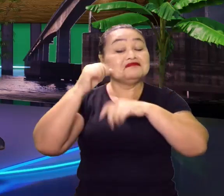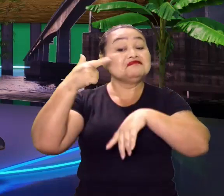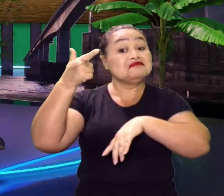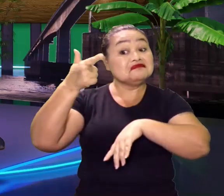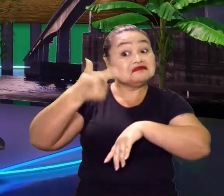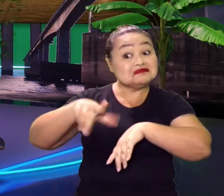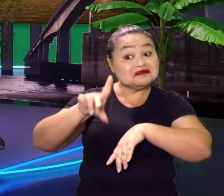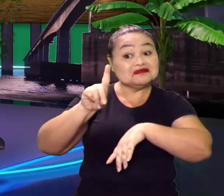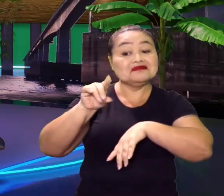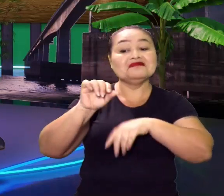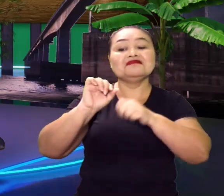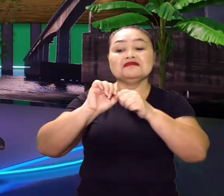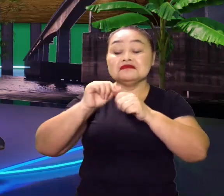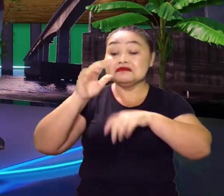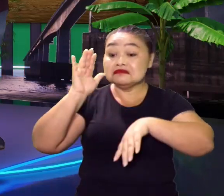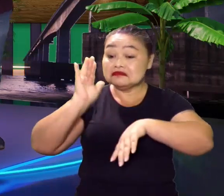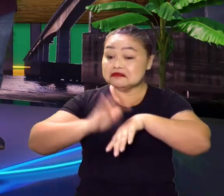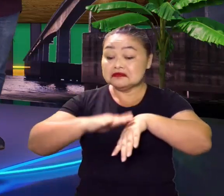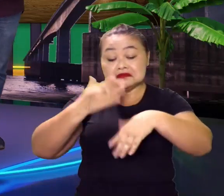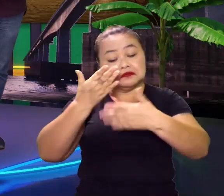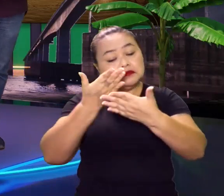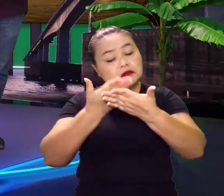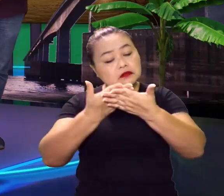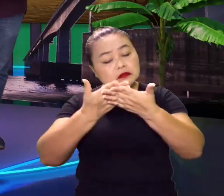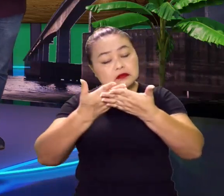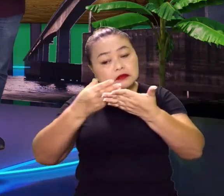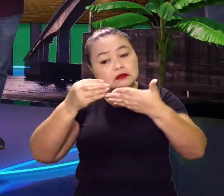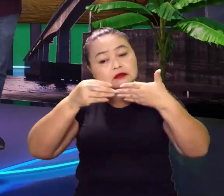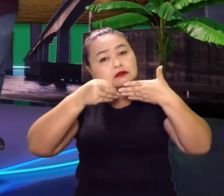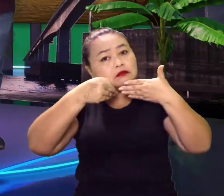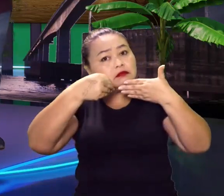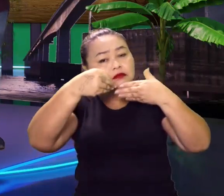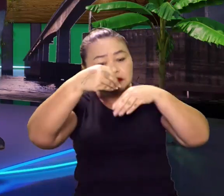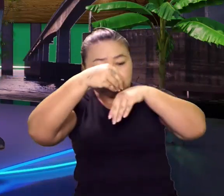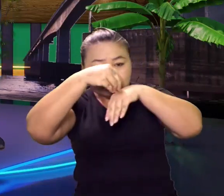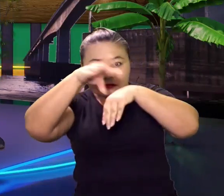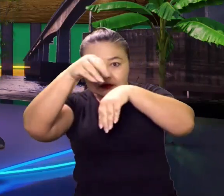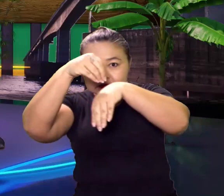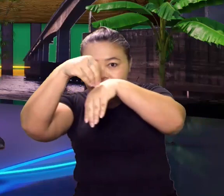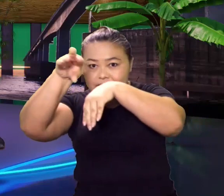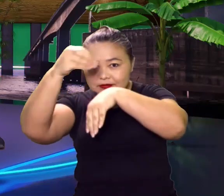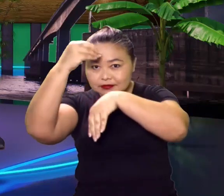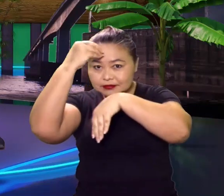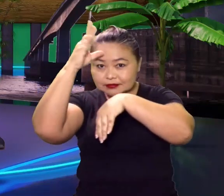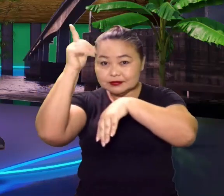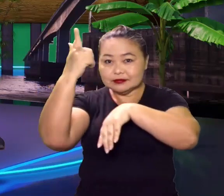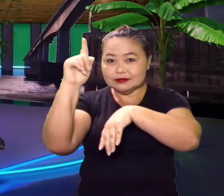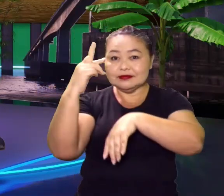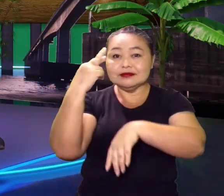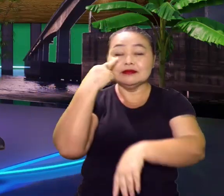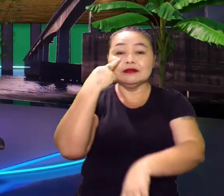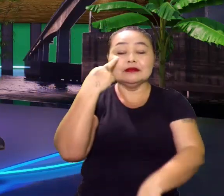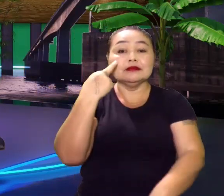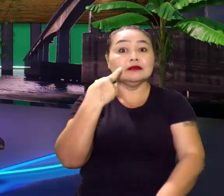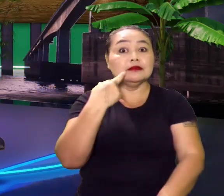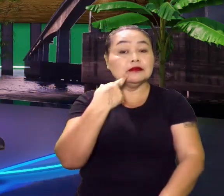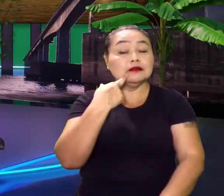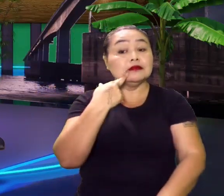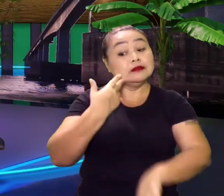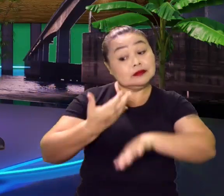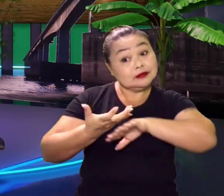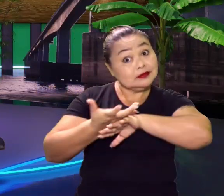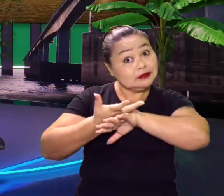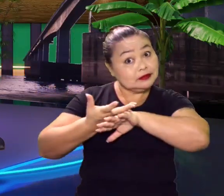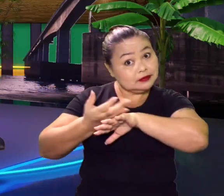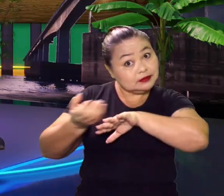Mais uma aula, né? levando conhecimento geográfico de Rondônia para os nossos queridos alunos. Um detalhe, né? Disciplina nova